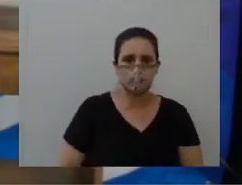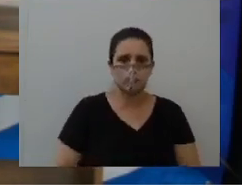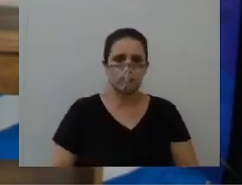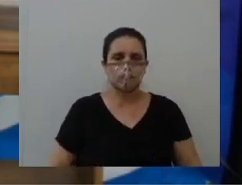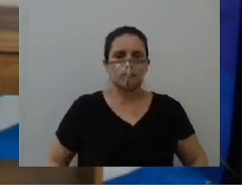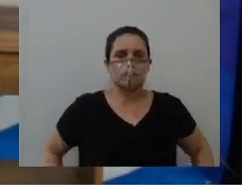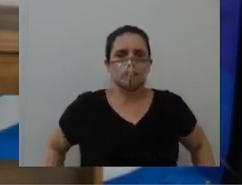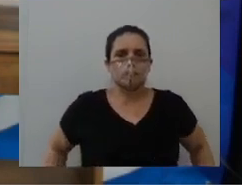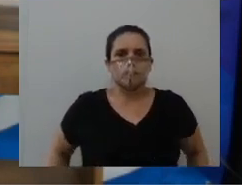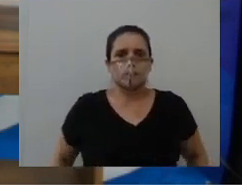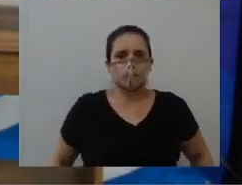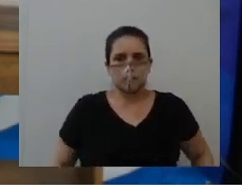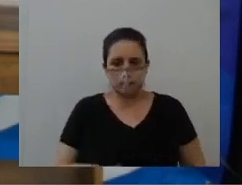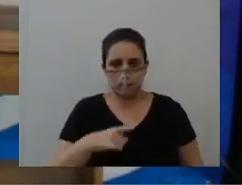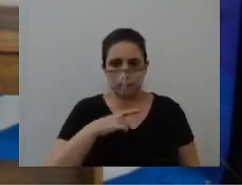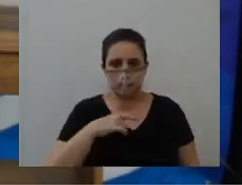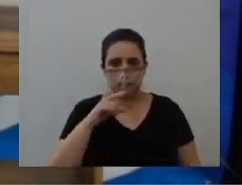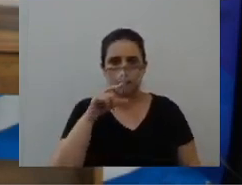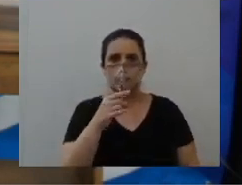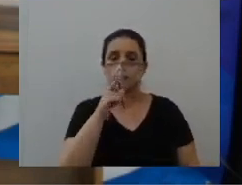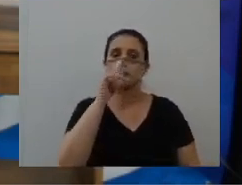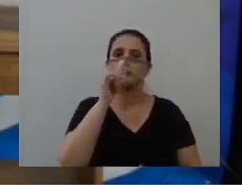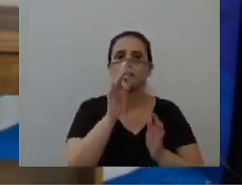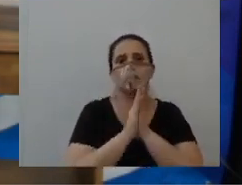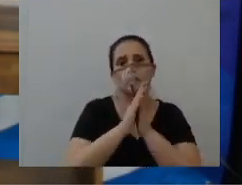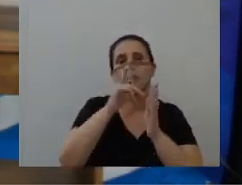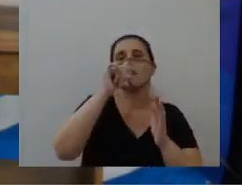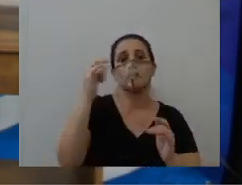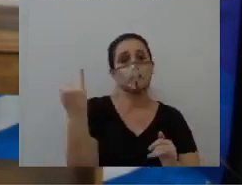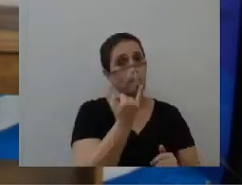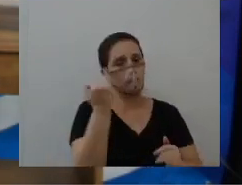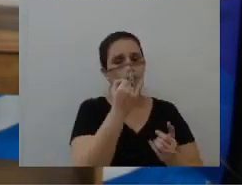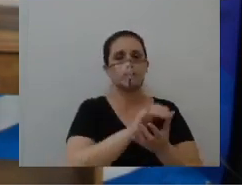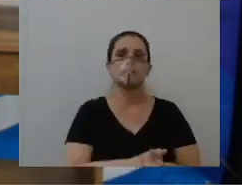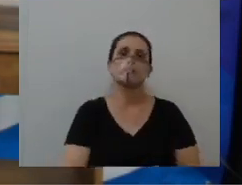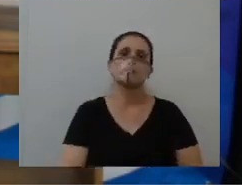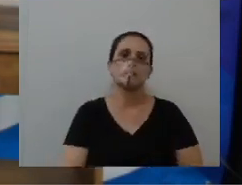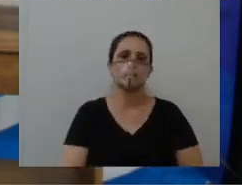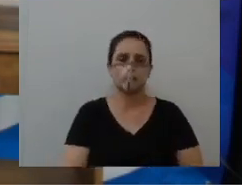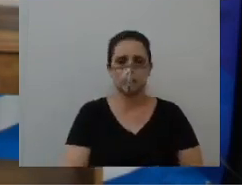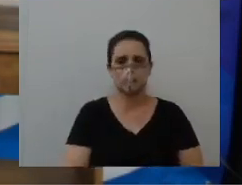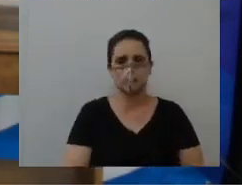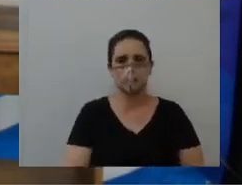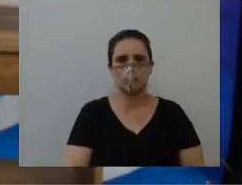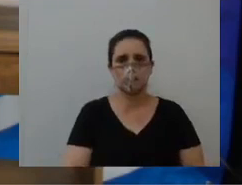Deixa eu beber água aí também. Se hidratar, hein? Pelo amor de Deus. Vamos lá.